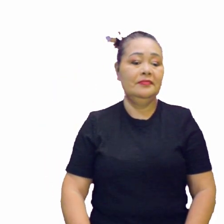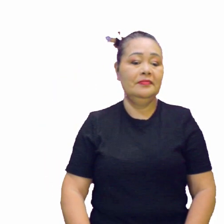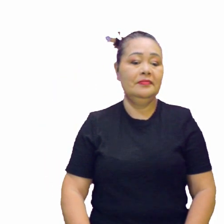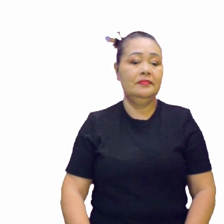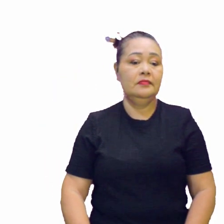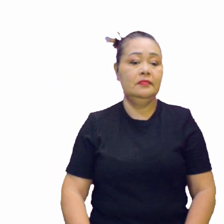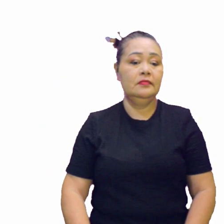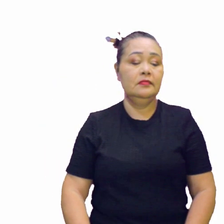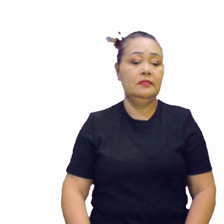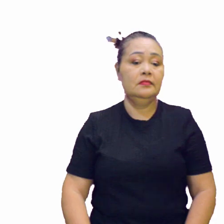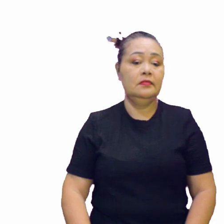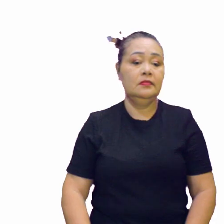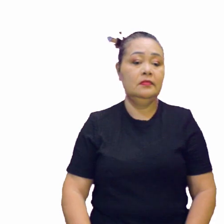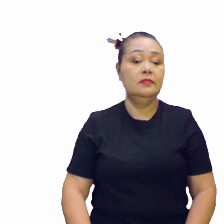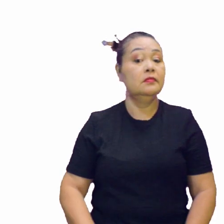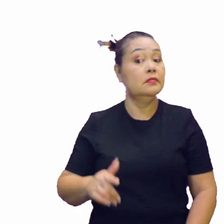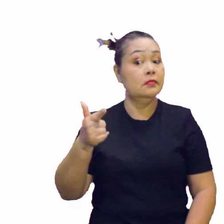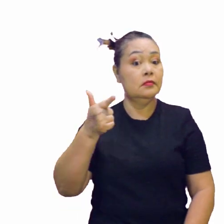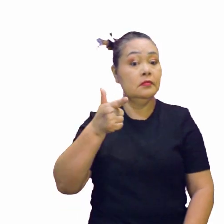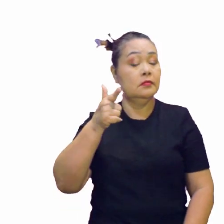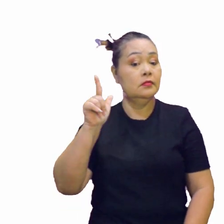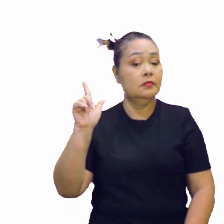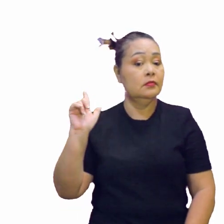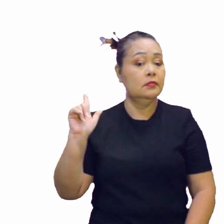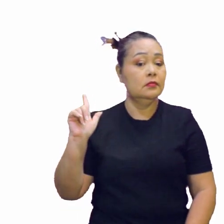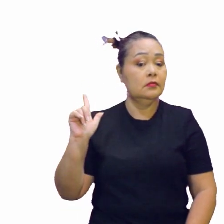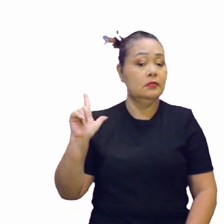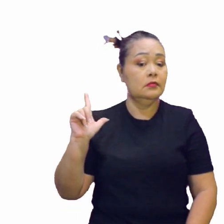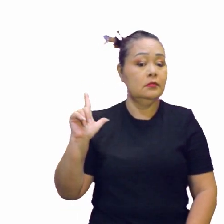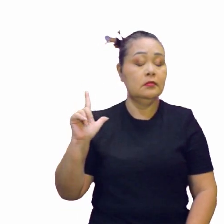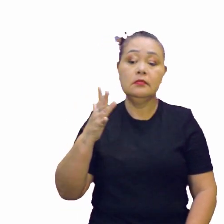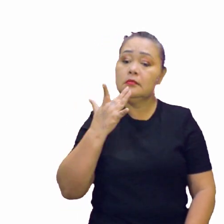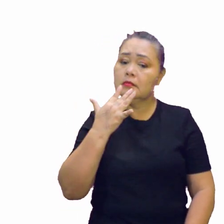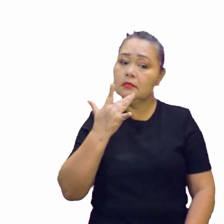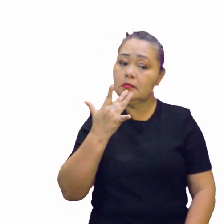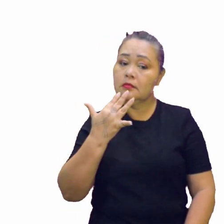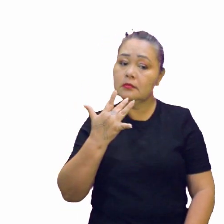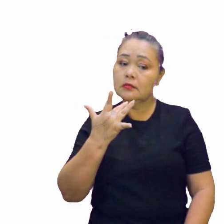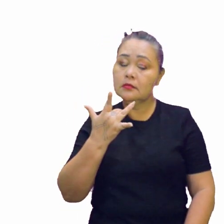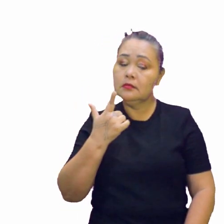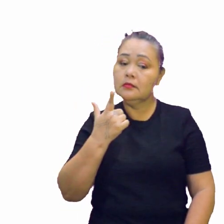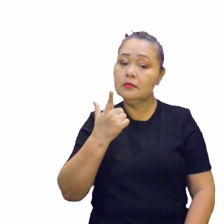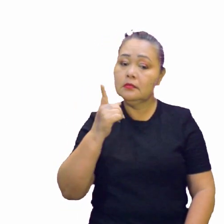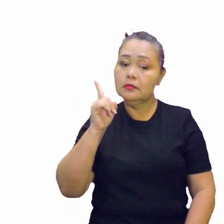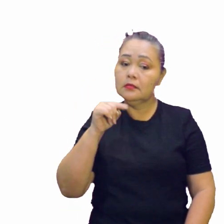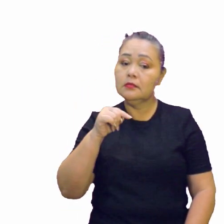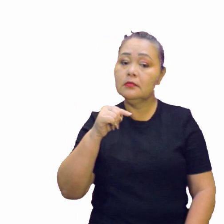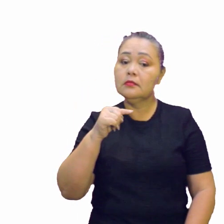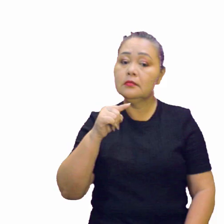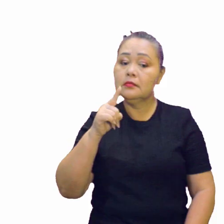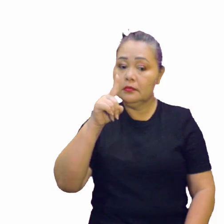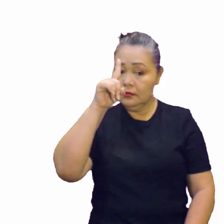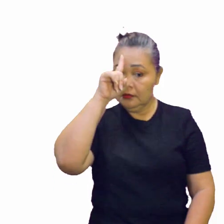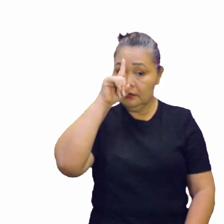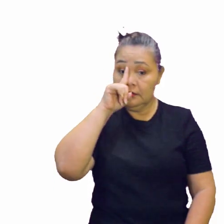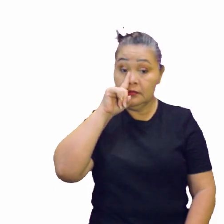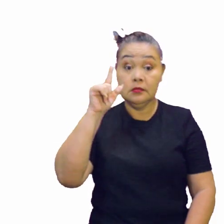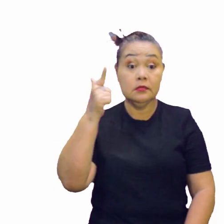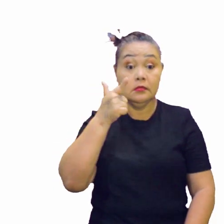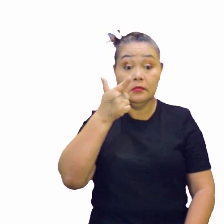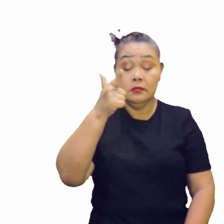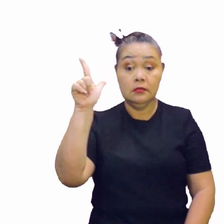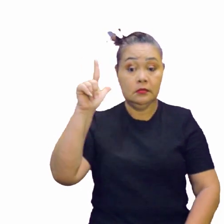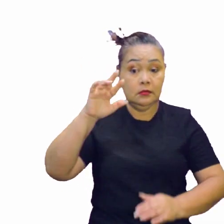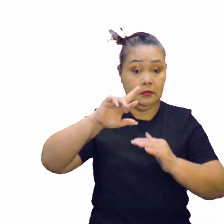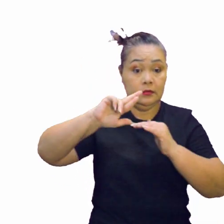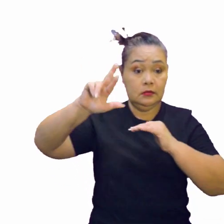Isso aqui já é uma área... Que cor que eu uso? Vou pegar esse amarelão aqui, ó. Essa aqui é outra, tá, pessoal? Eu vou fazer ela diferente,